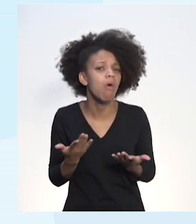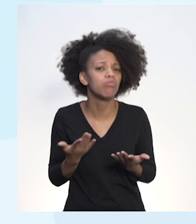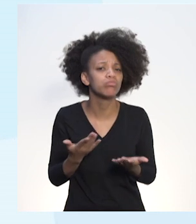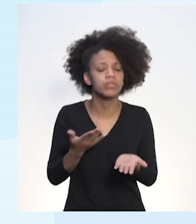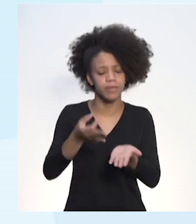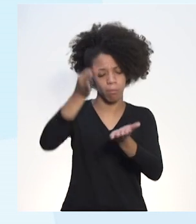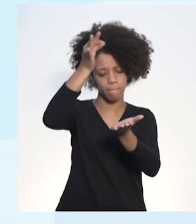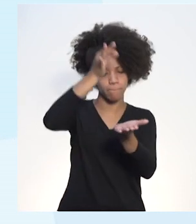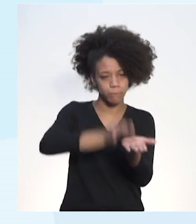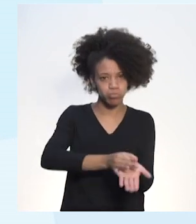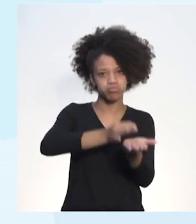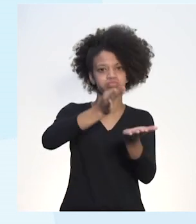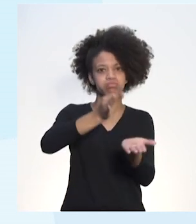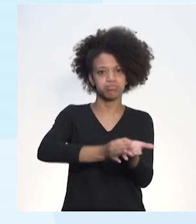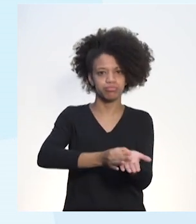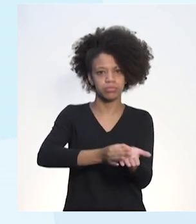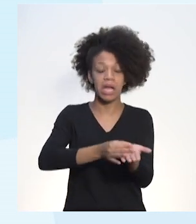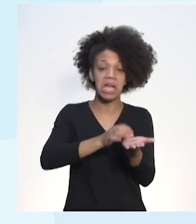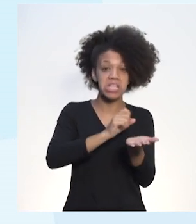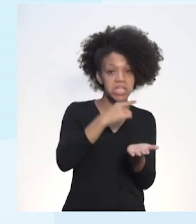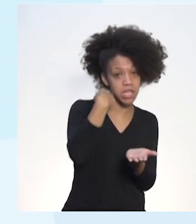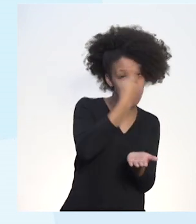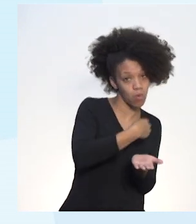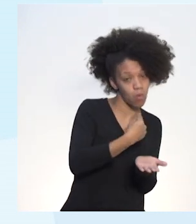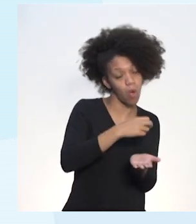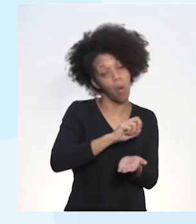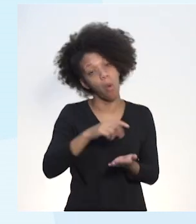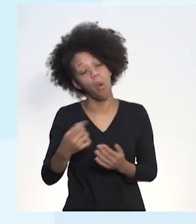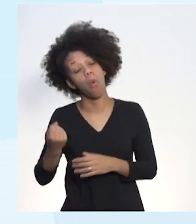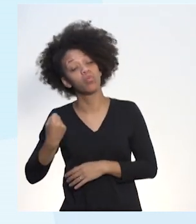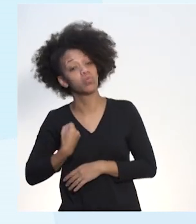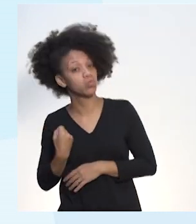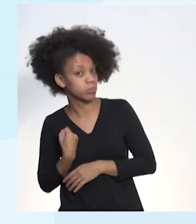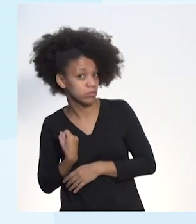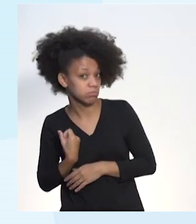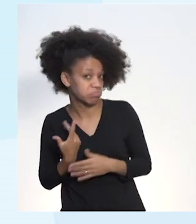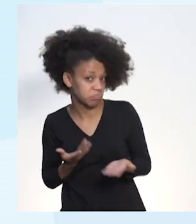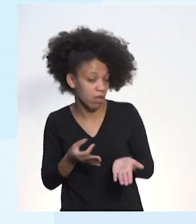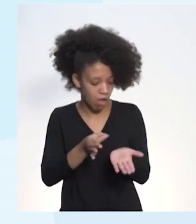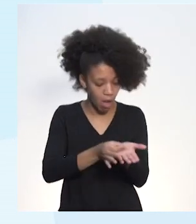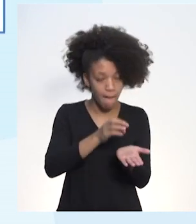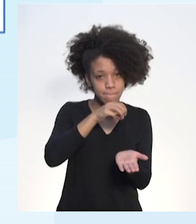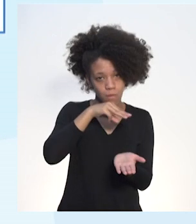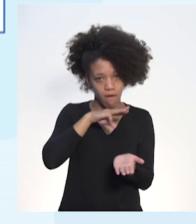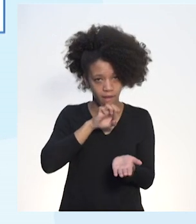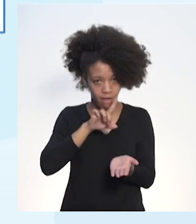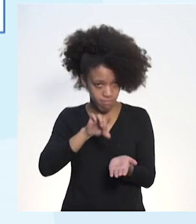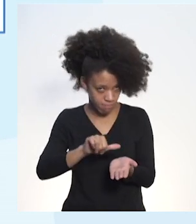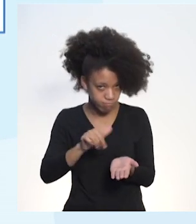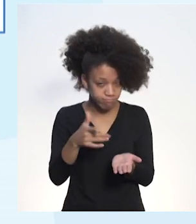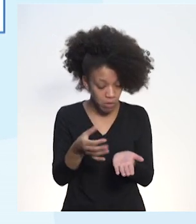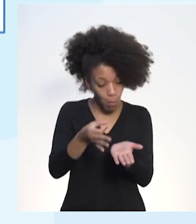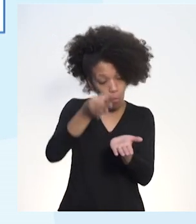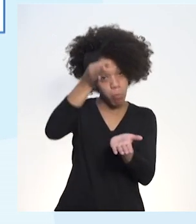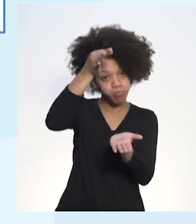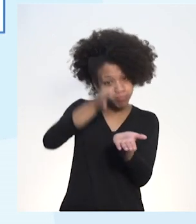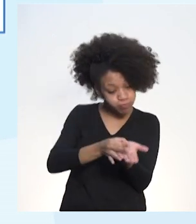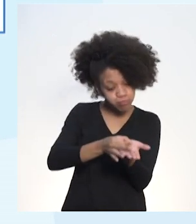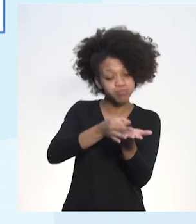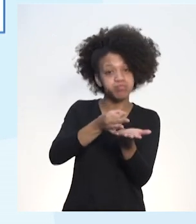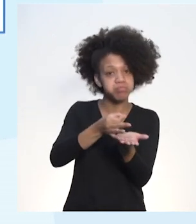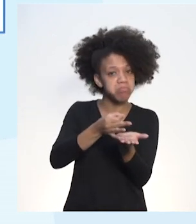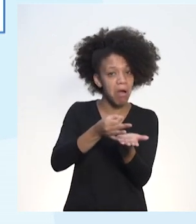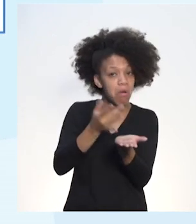comentei com vocês. Se será cara ou se será coroa. Então, ele é aleatório, não tem como prever o